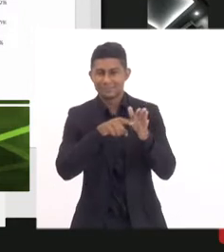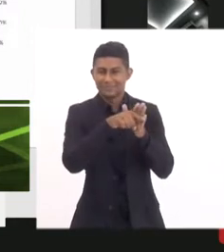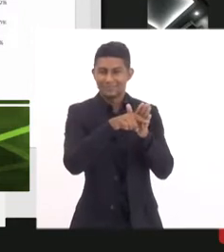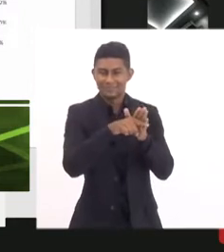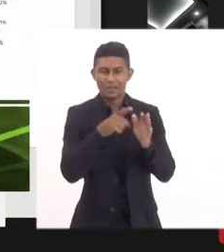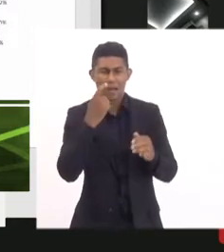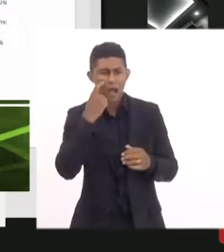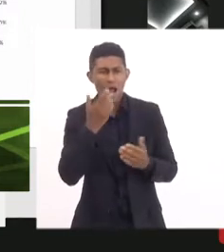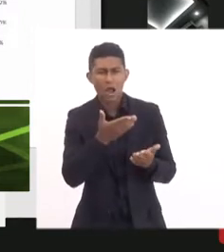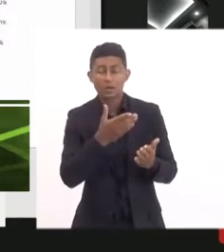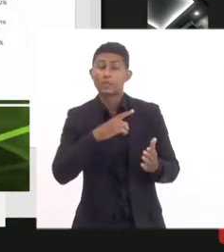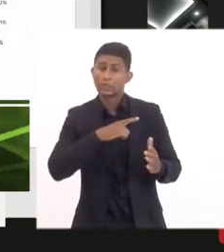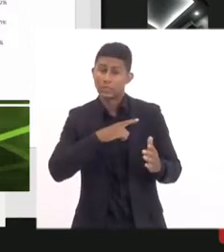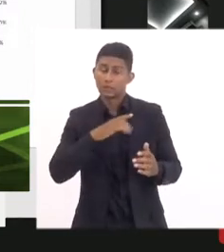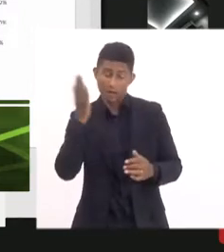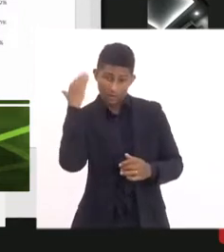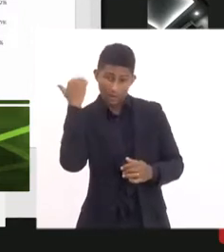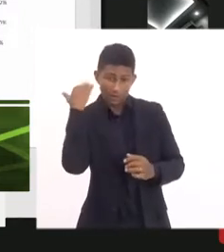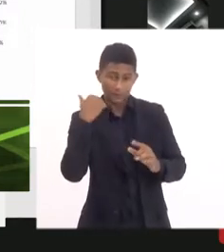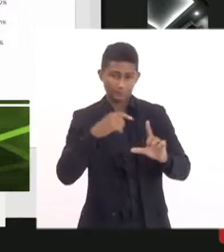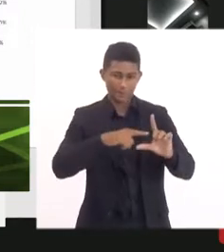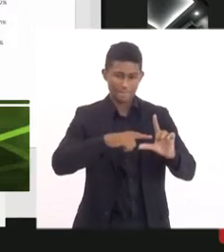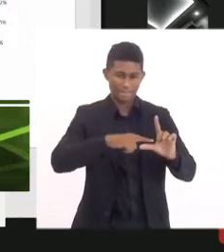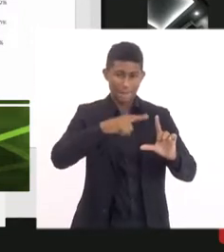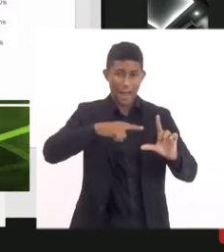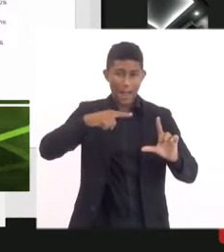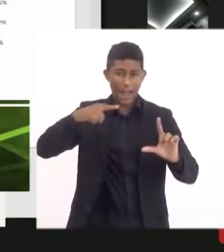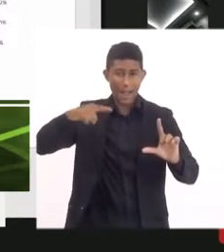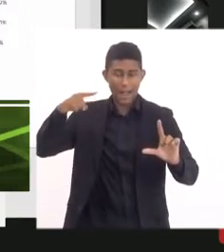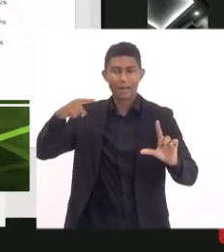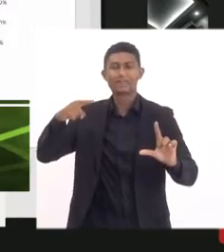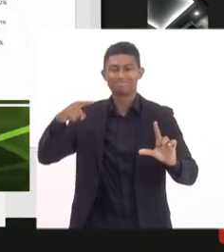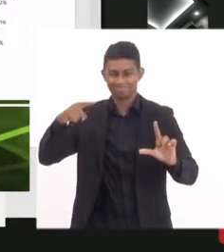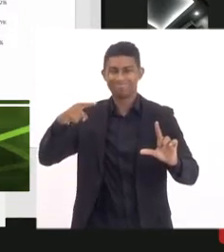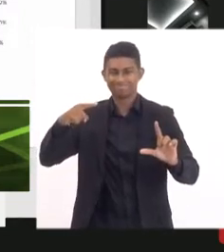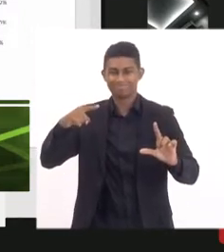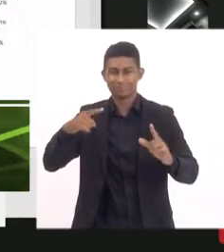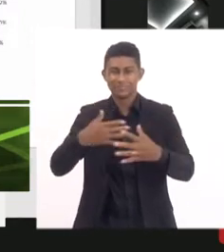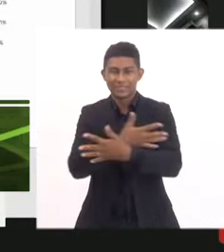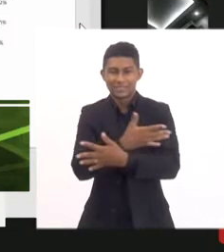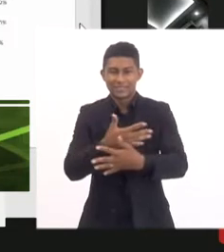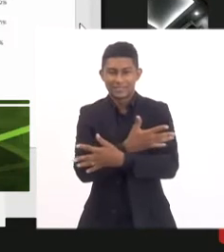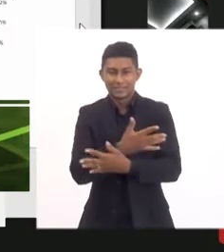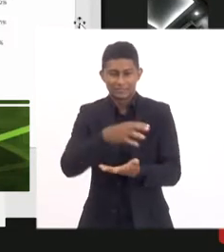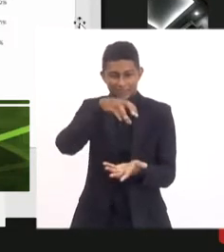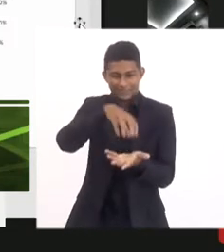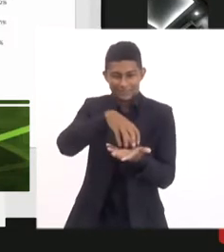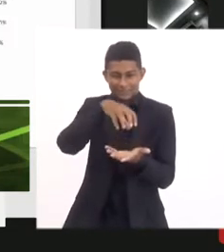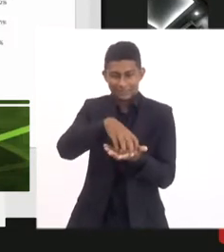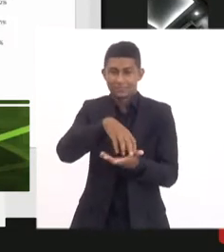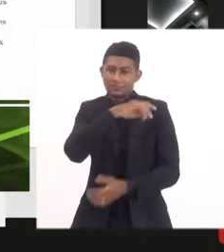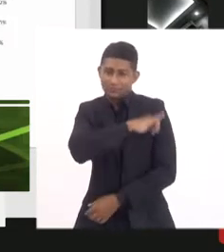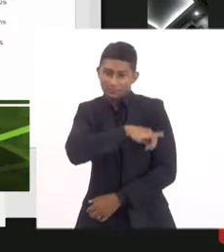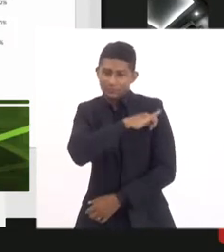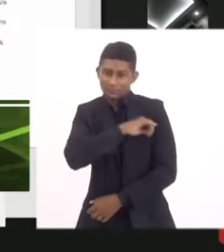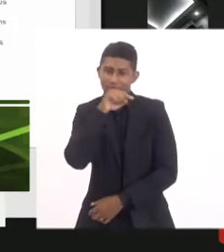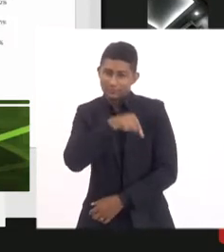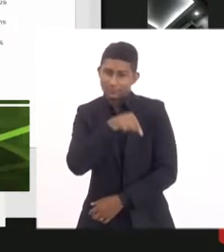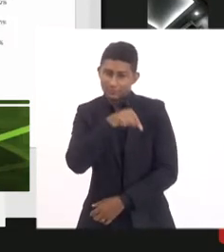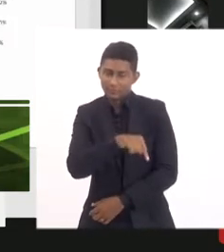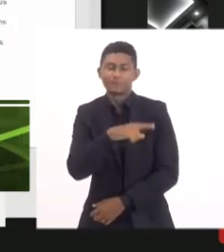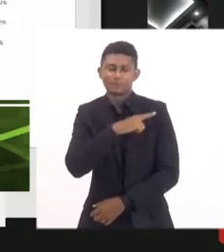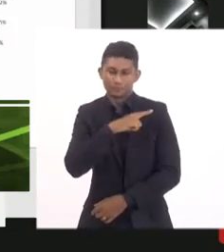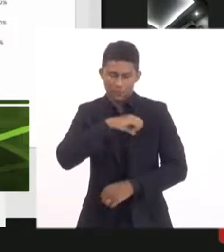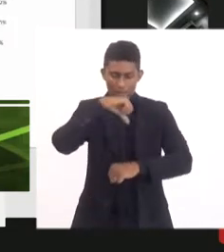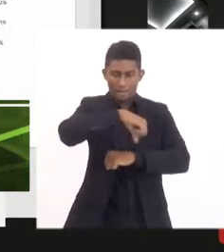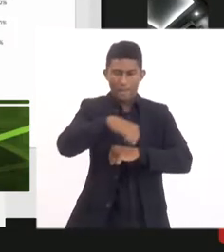explosão de casos na região metropolitana, em especial no Rio de Janeiro, na capital. E aqui você vê, separadamente,